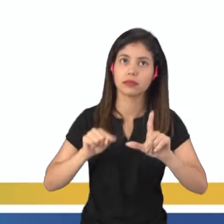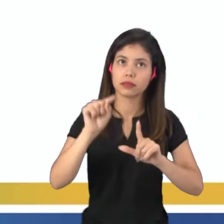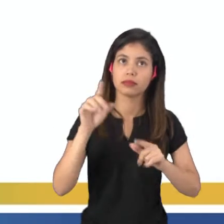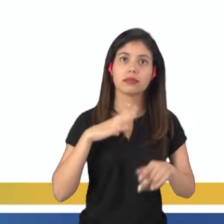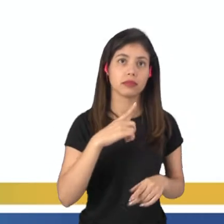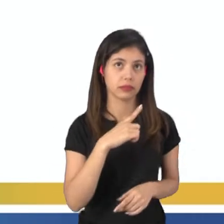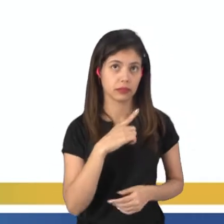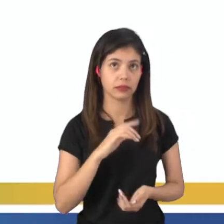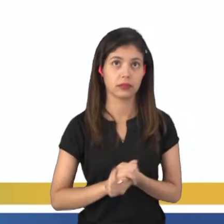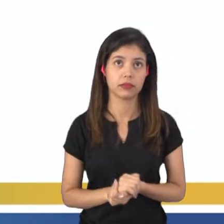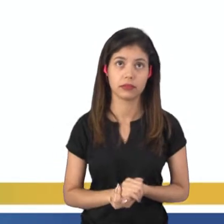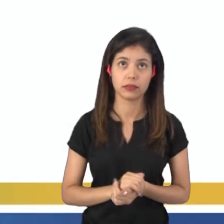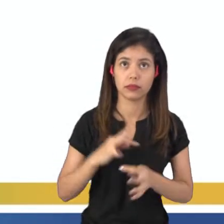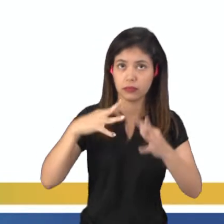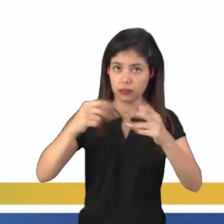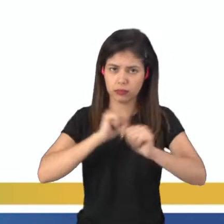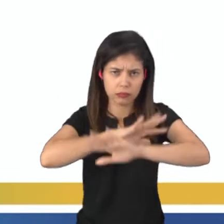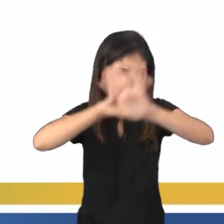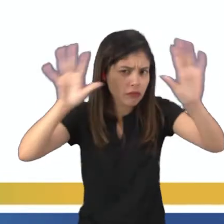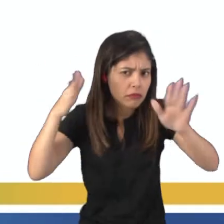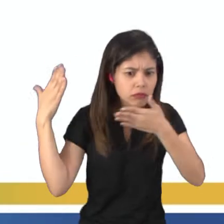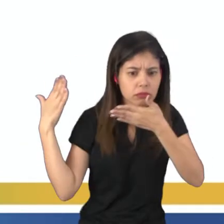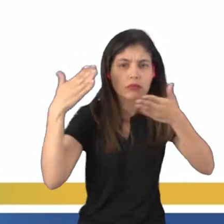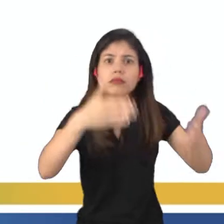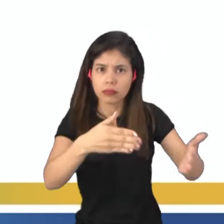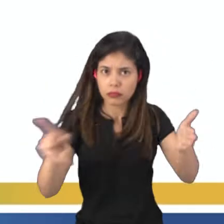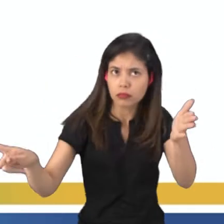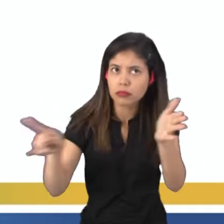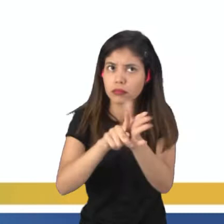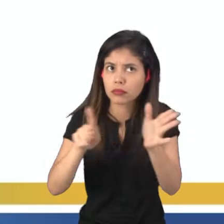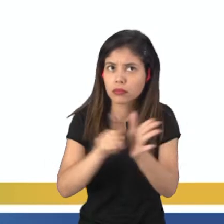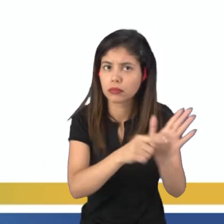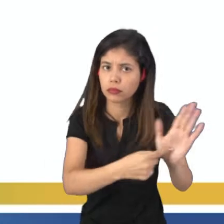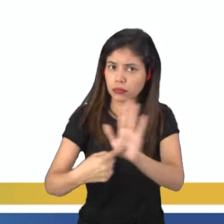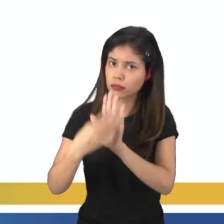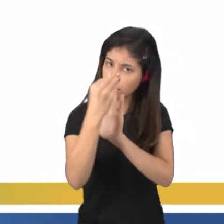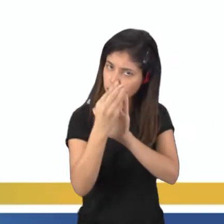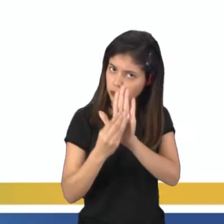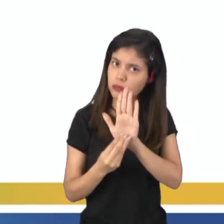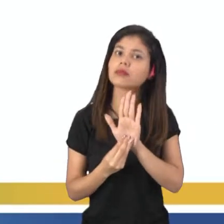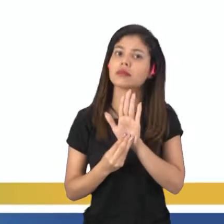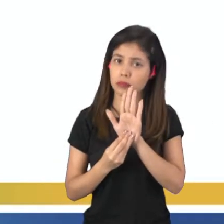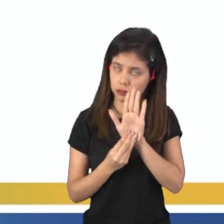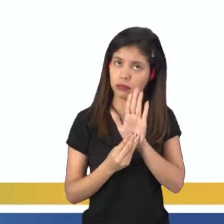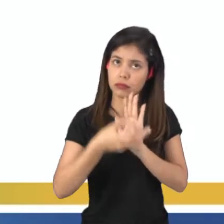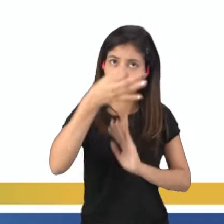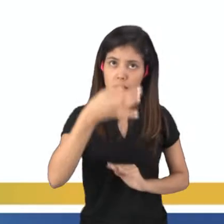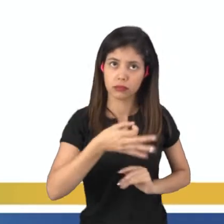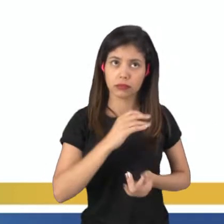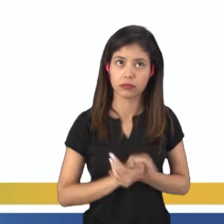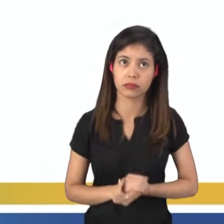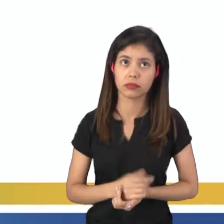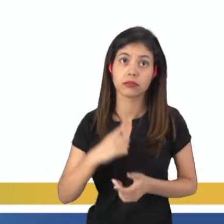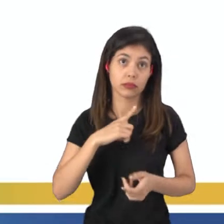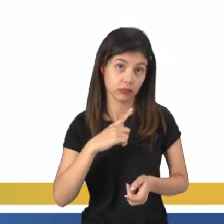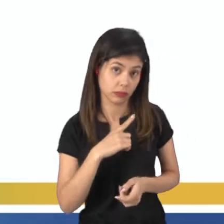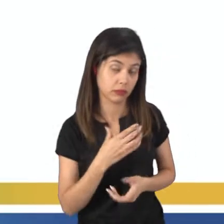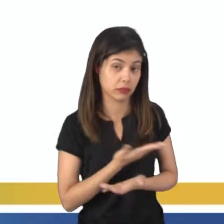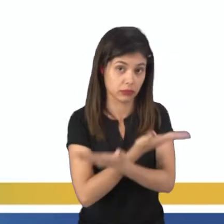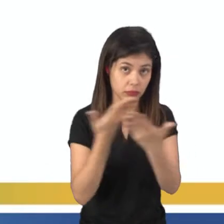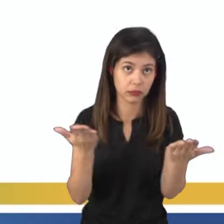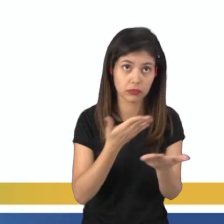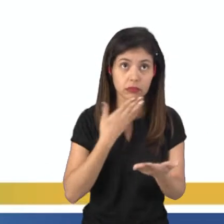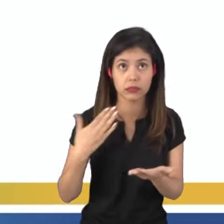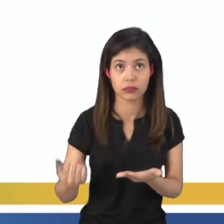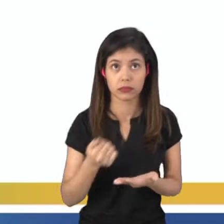Os gráficos eles constituem uma forma clara e objetiva de apresentar os dados estatísticos, certo? A intenção